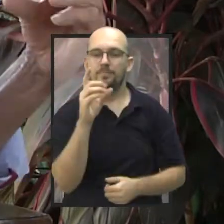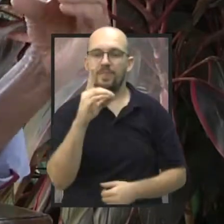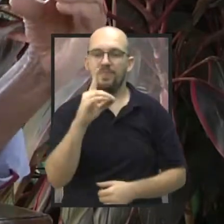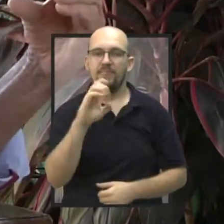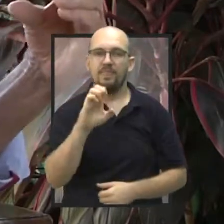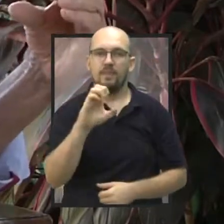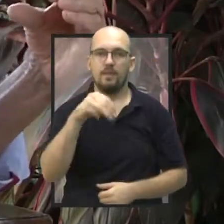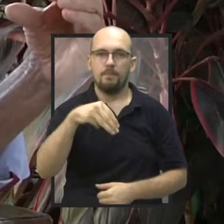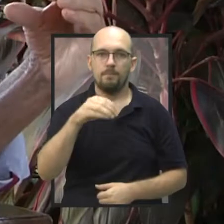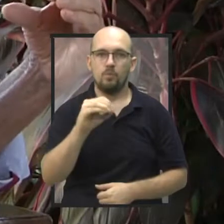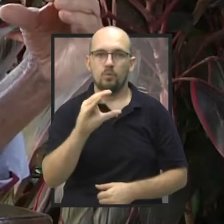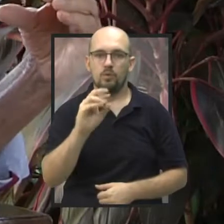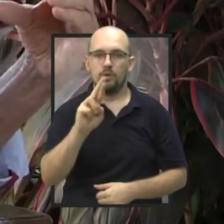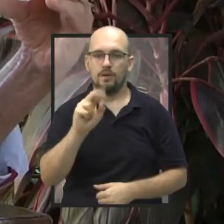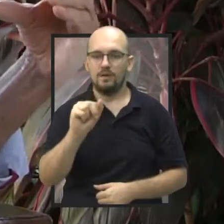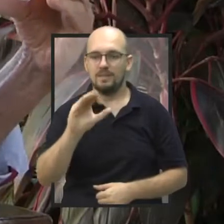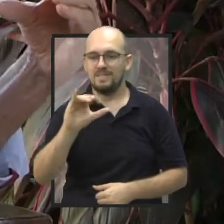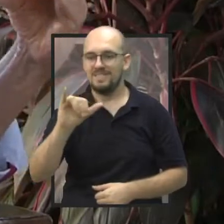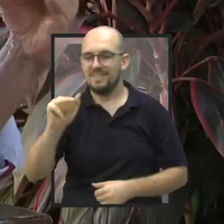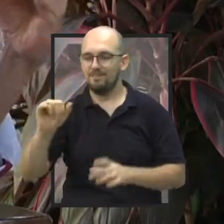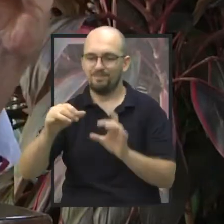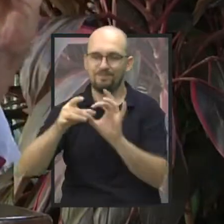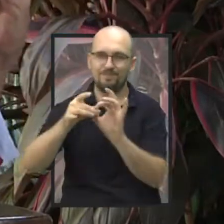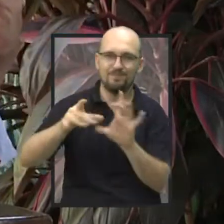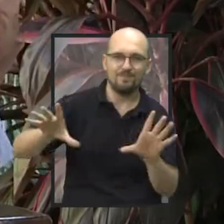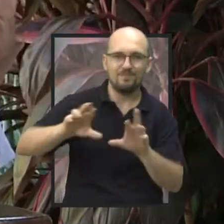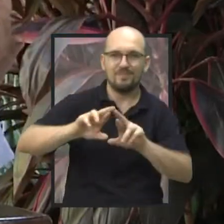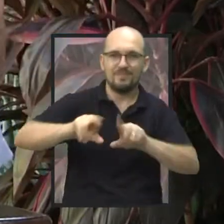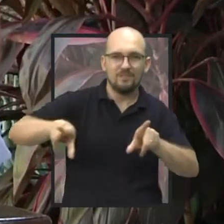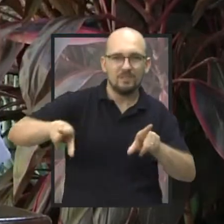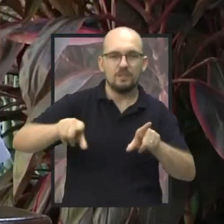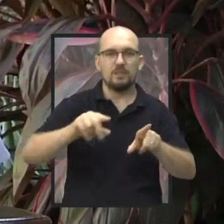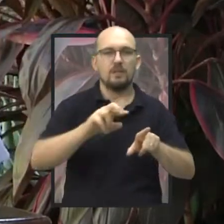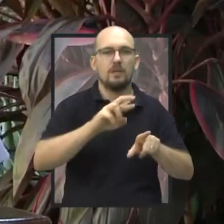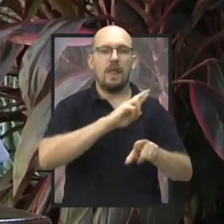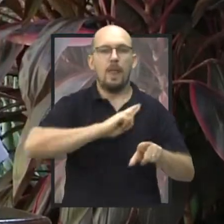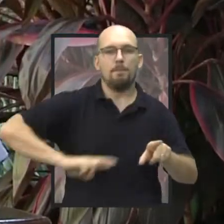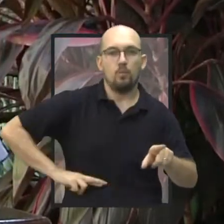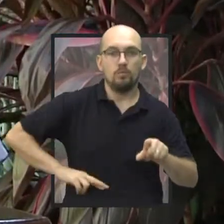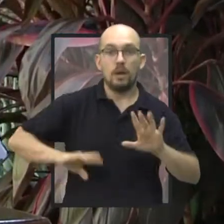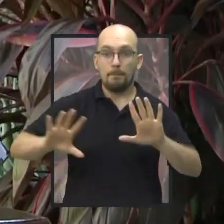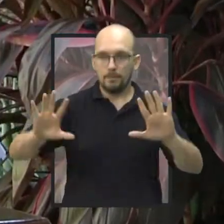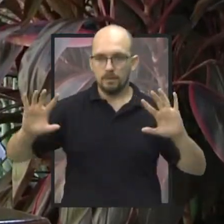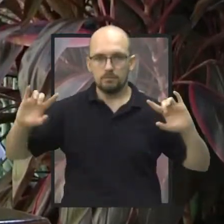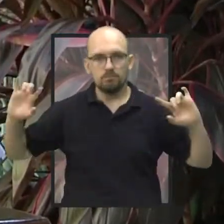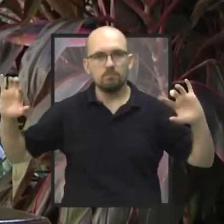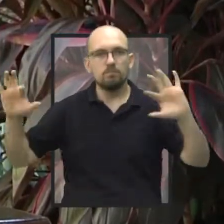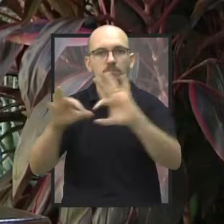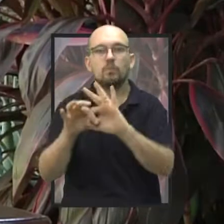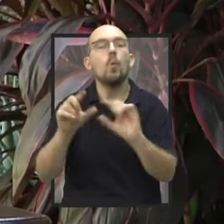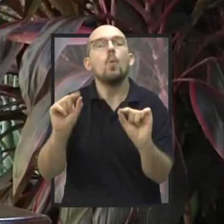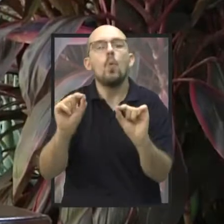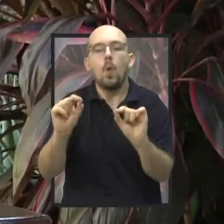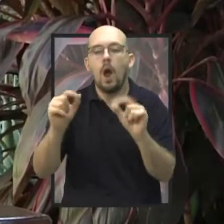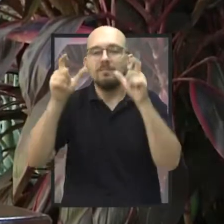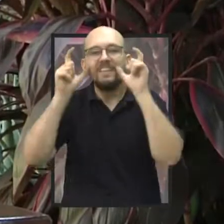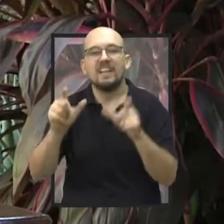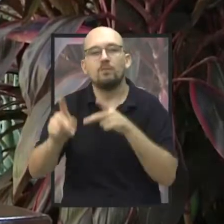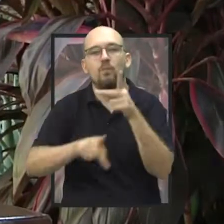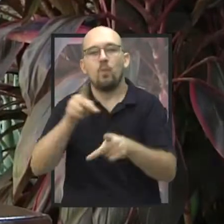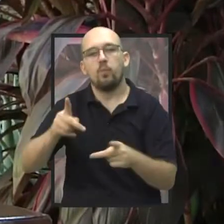difere um pouco da república, mas eles se interligam pelos interesses populares. Então, veja